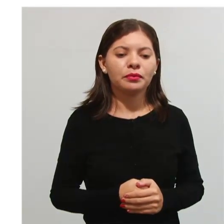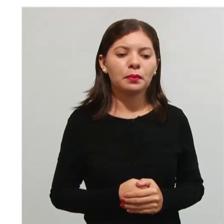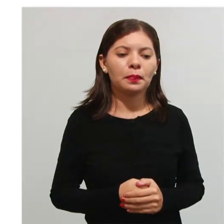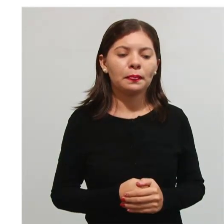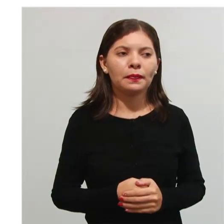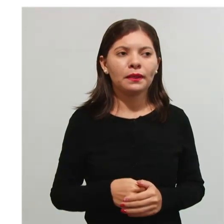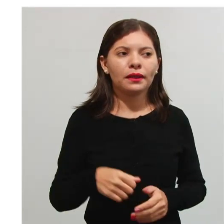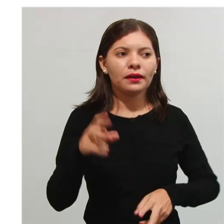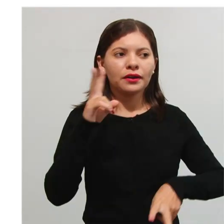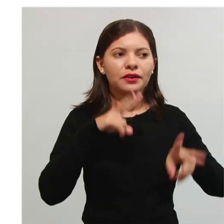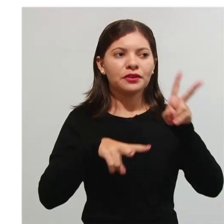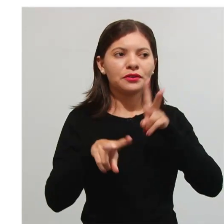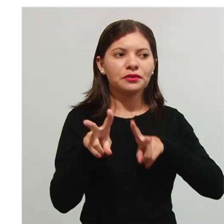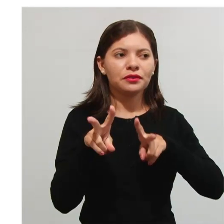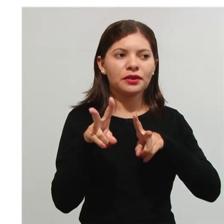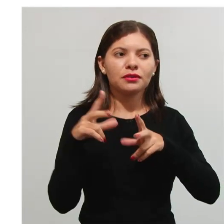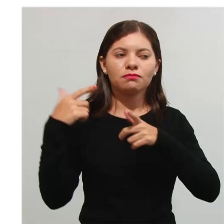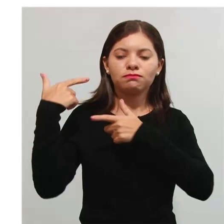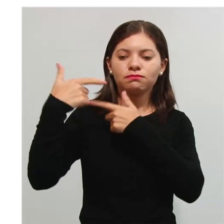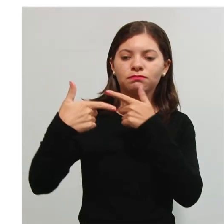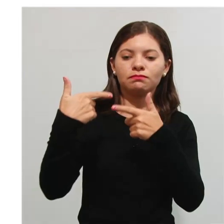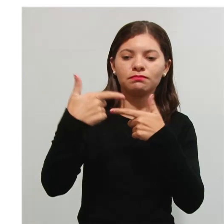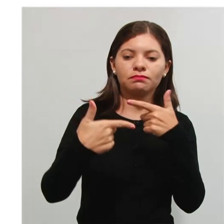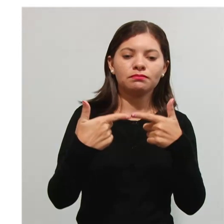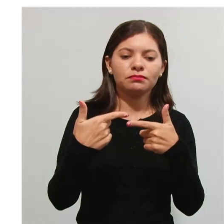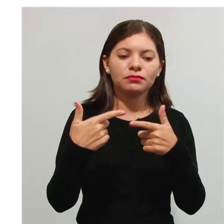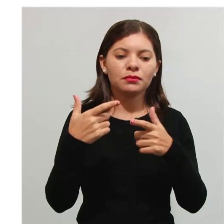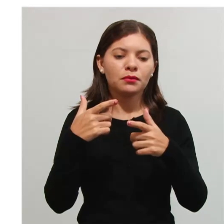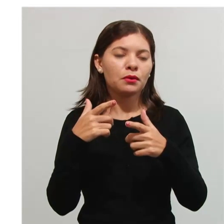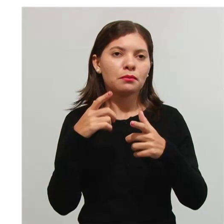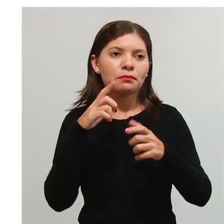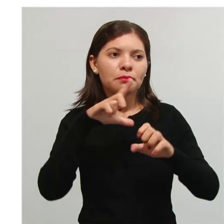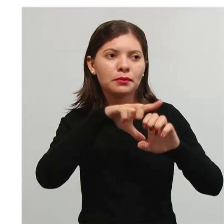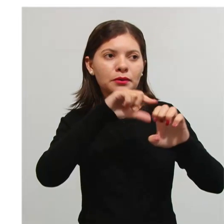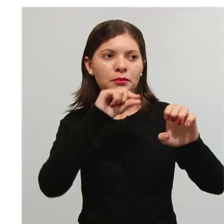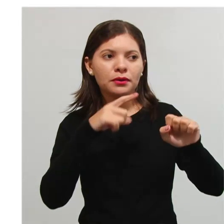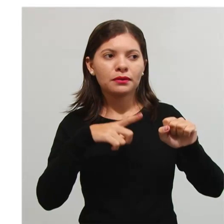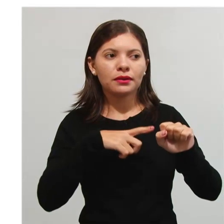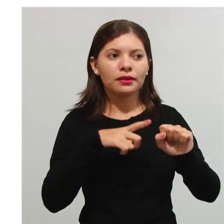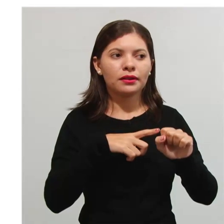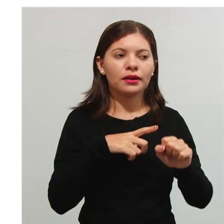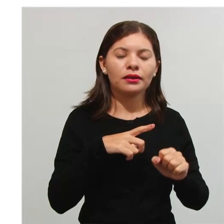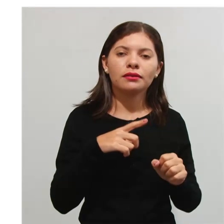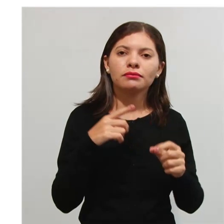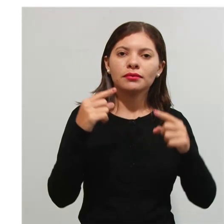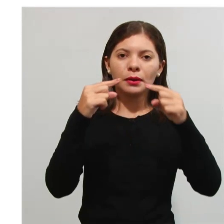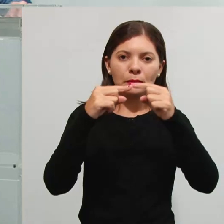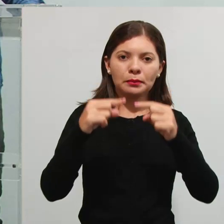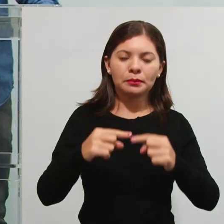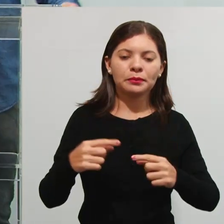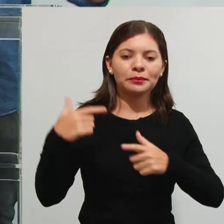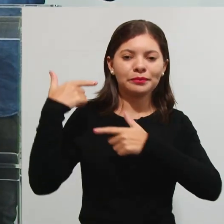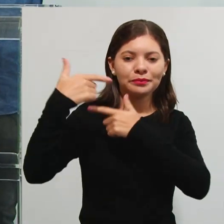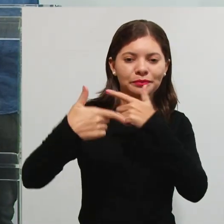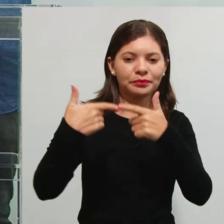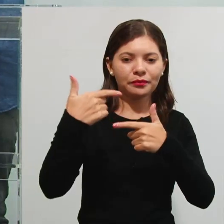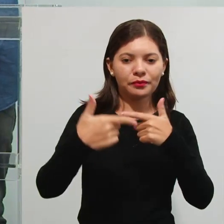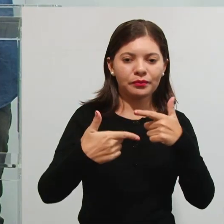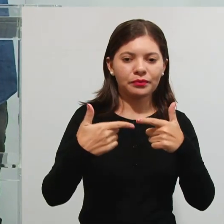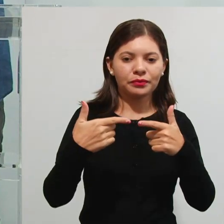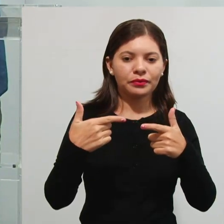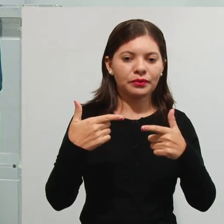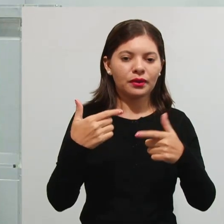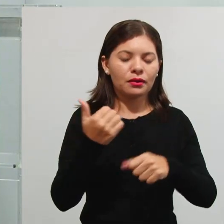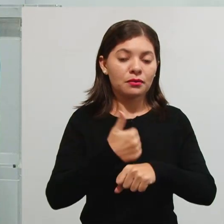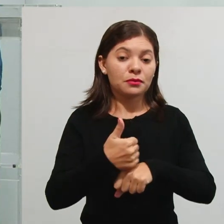sua própria carreira como se fosse um empreendimento. Então, nós temos também o empreendedorismo aplicado à carreira, né? É quando o profissional